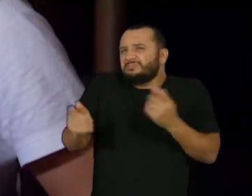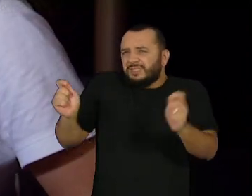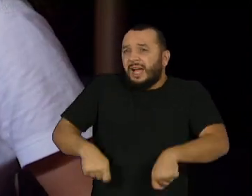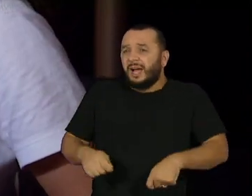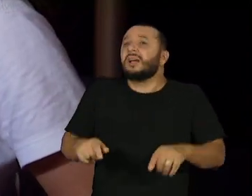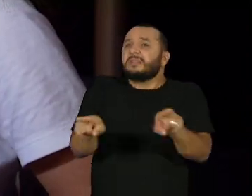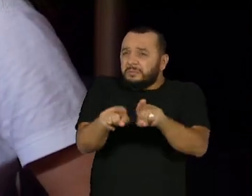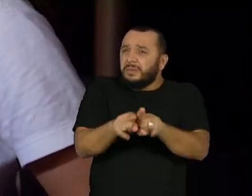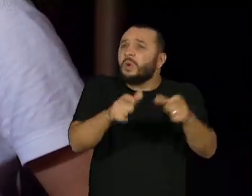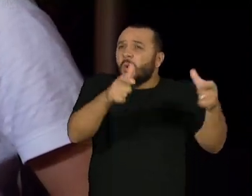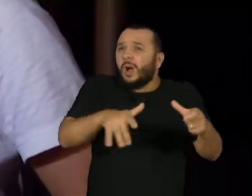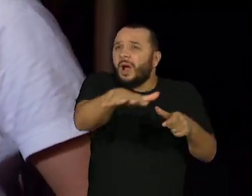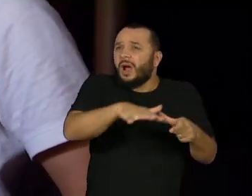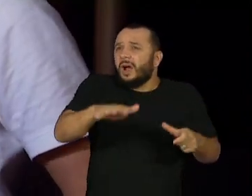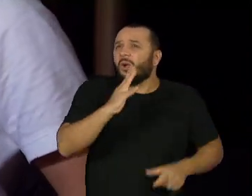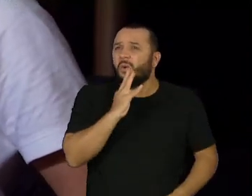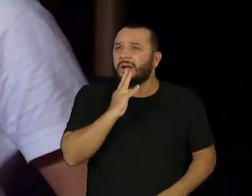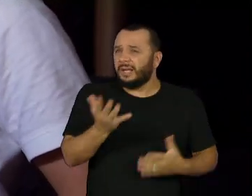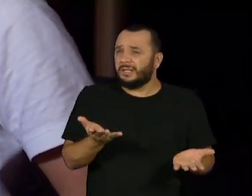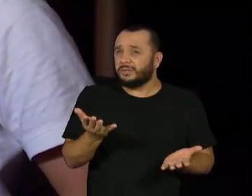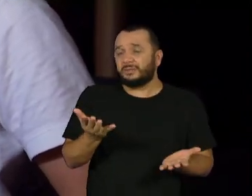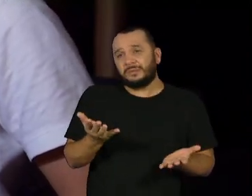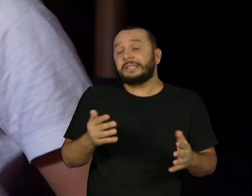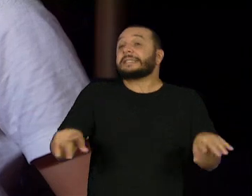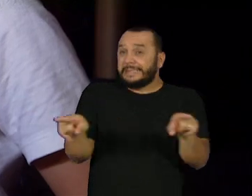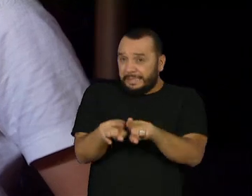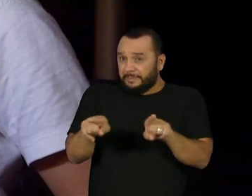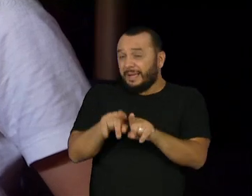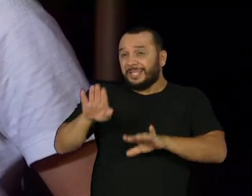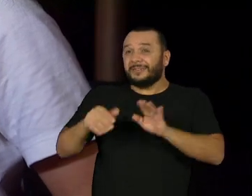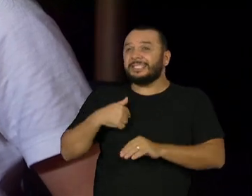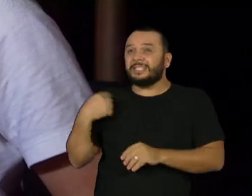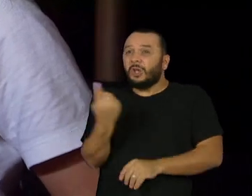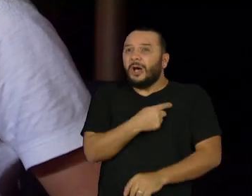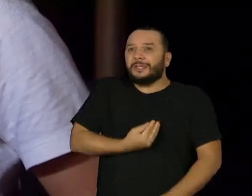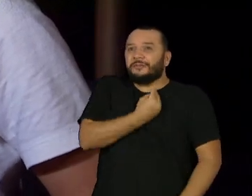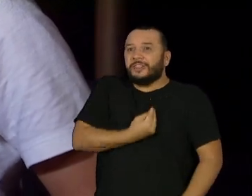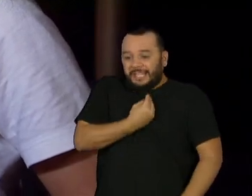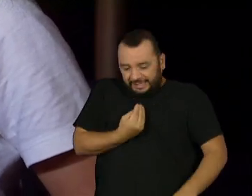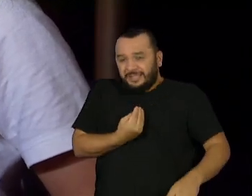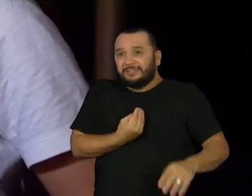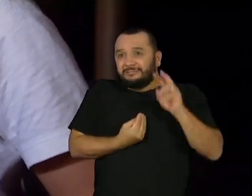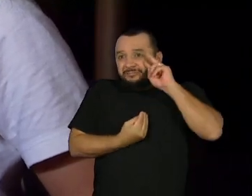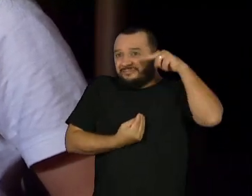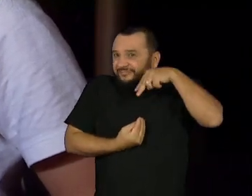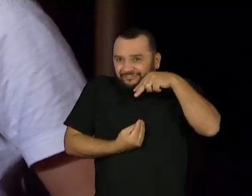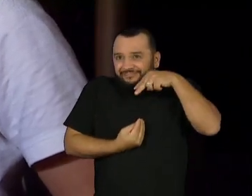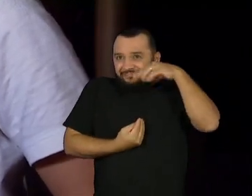Que é nós mesmos, né? Numa sessão de terapia, a gente descobre o nosso desconhecido dentro da gente.